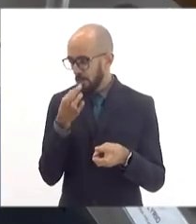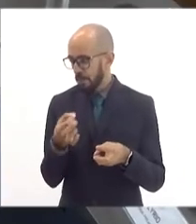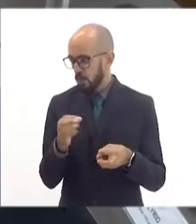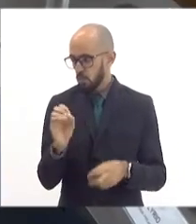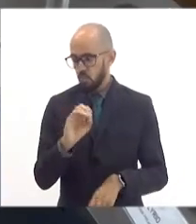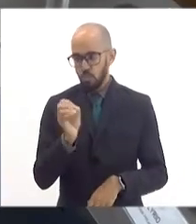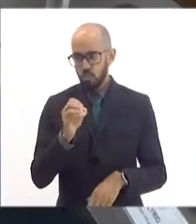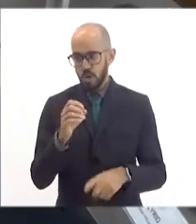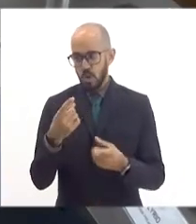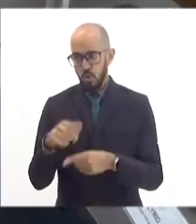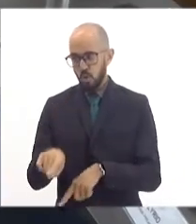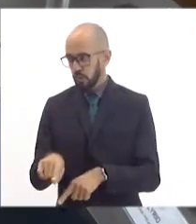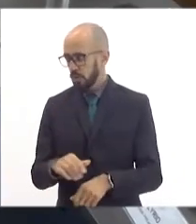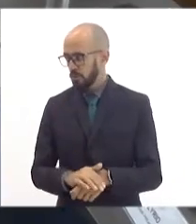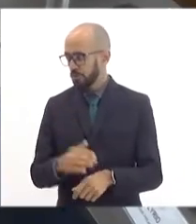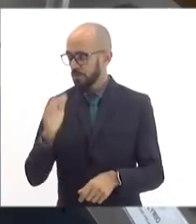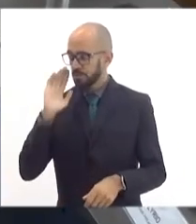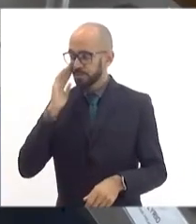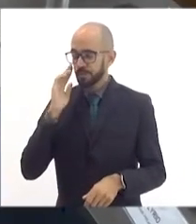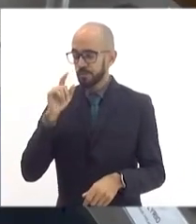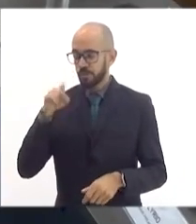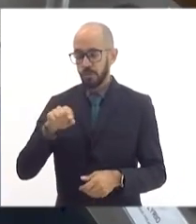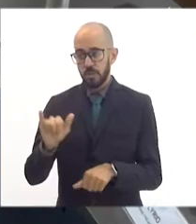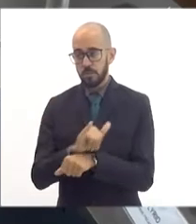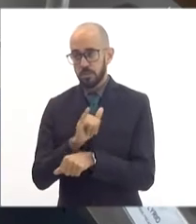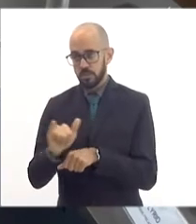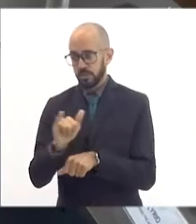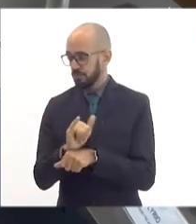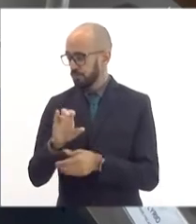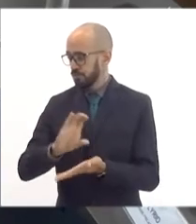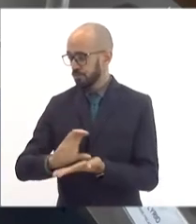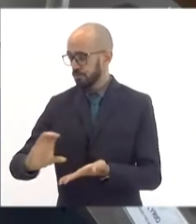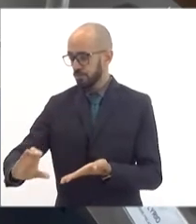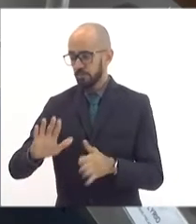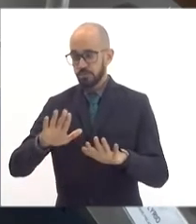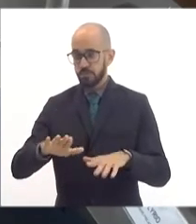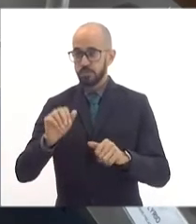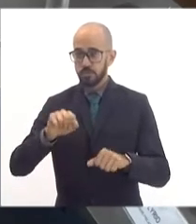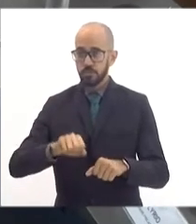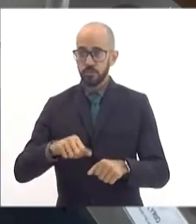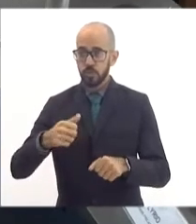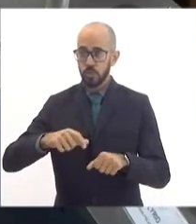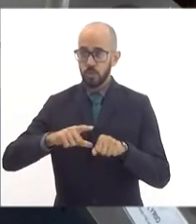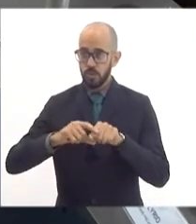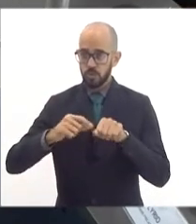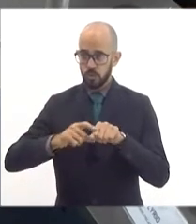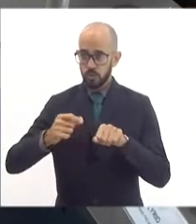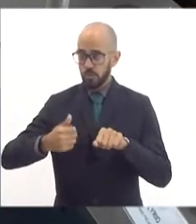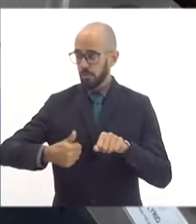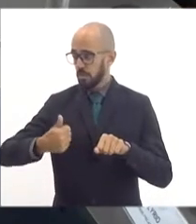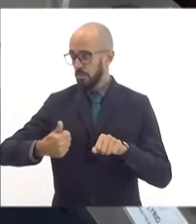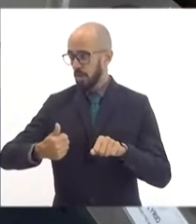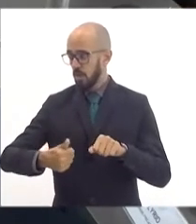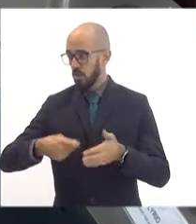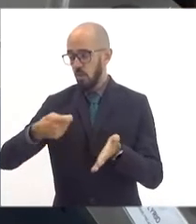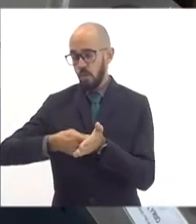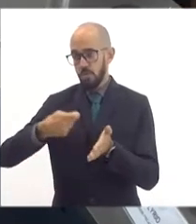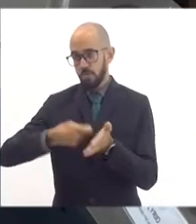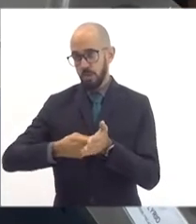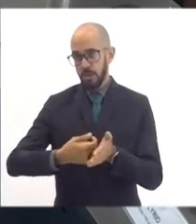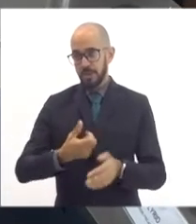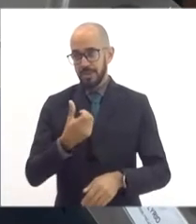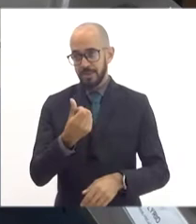uma forma de investimento, né, muito embora o artigo 1º da lei estabeleça 6 itens,